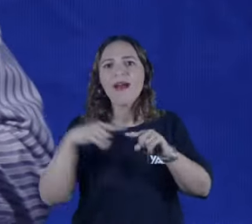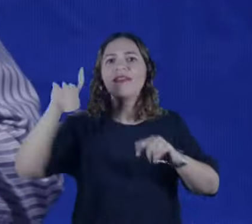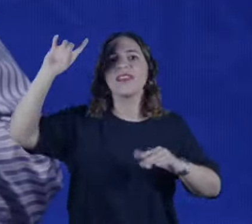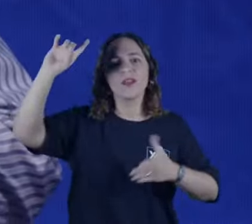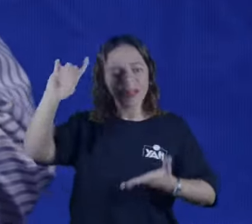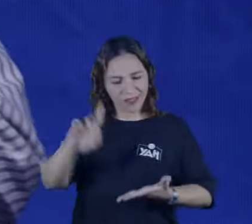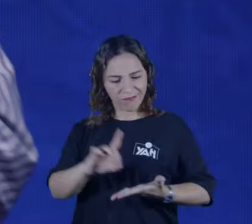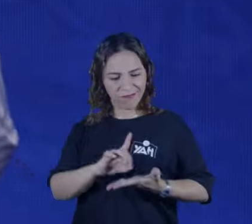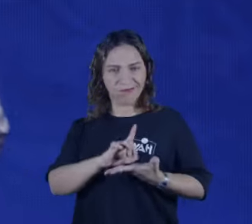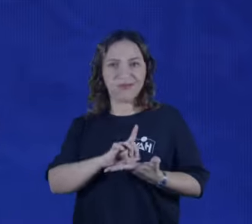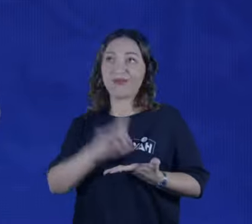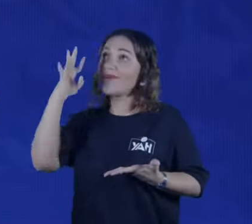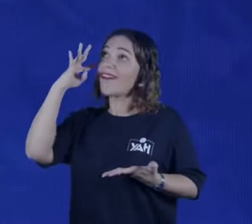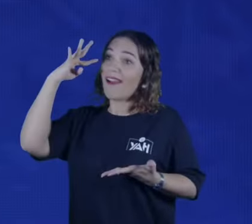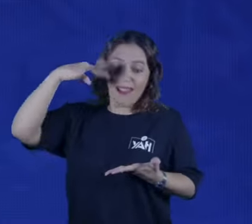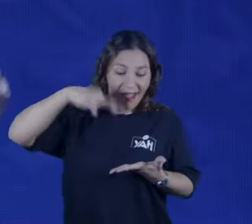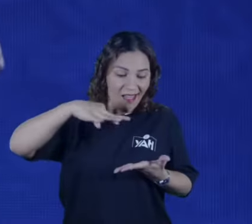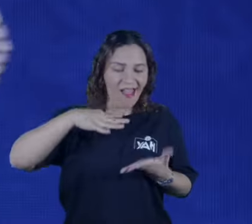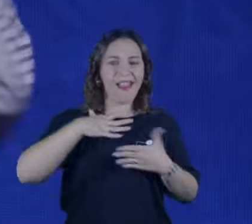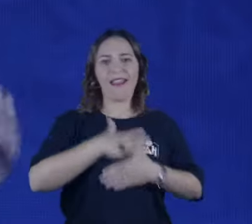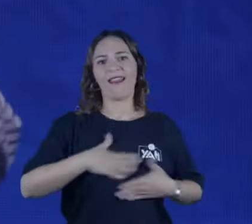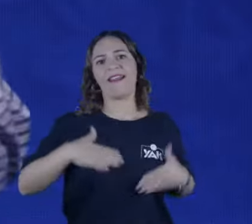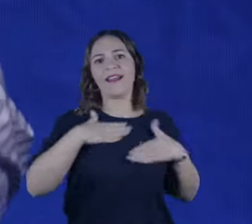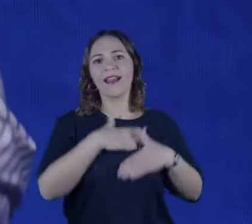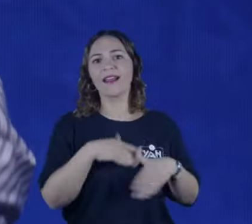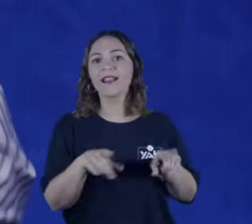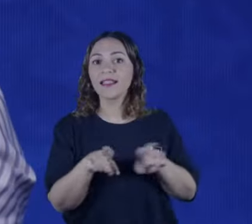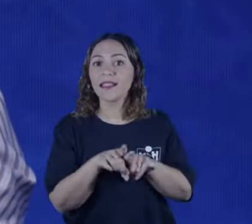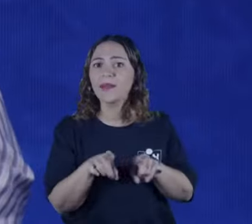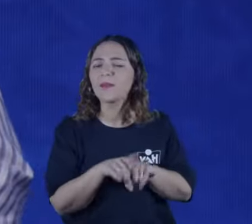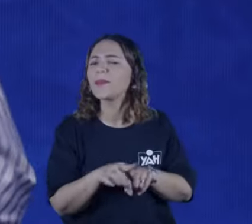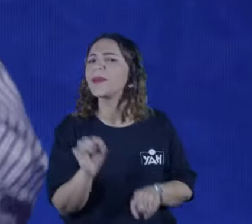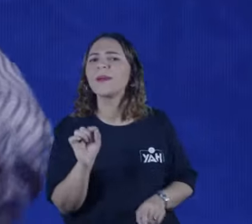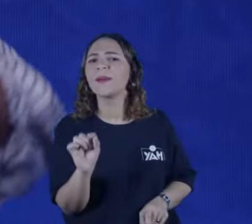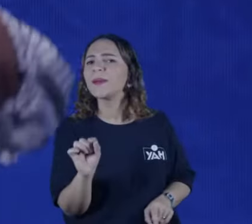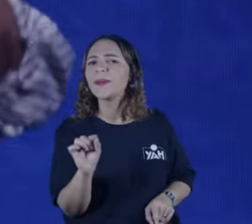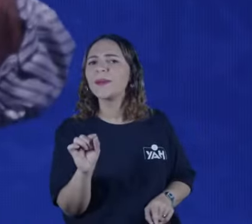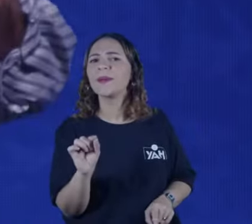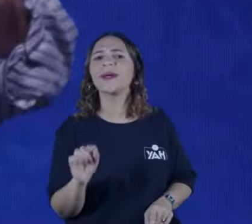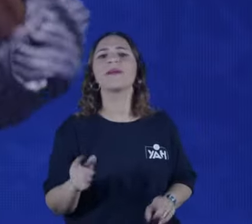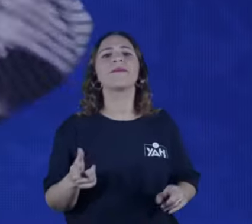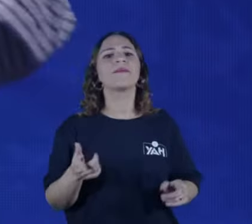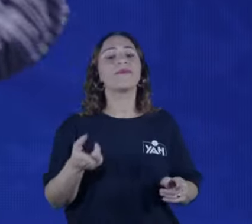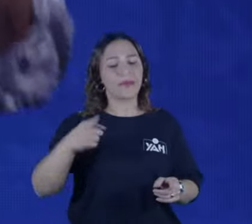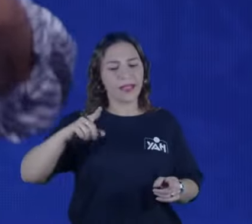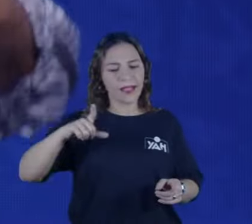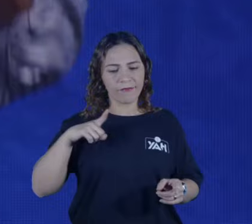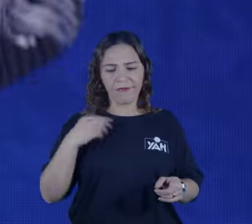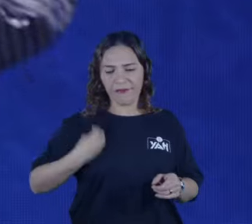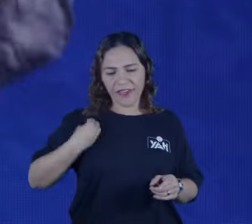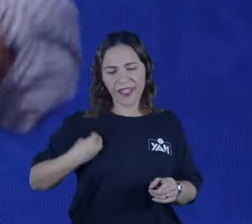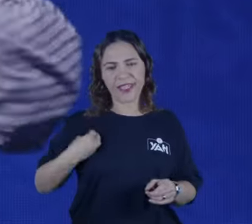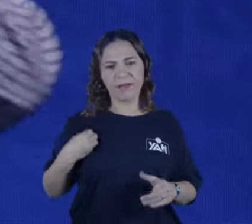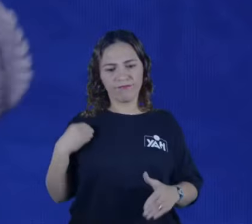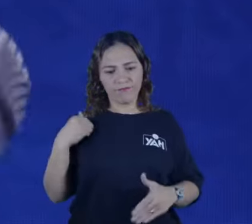para Deus. E não só casa espiritual, mas também somos aqueles que nos